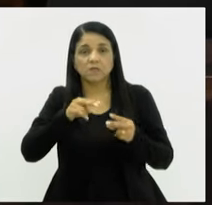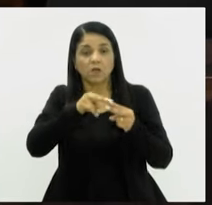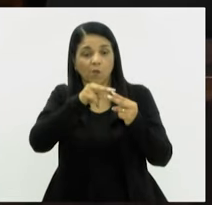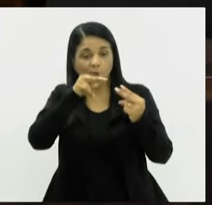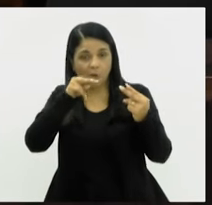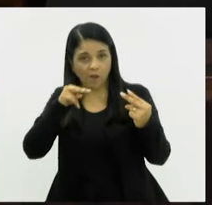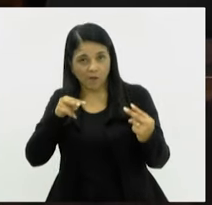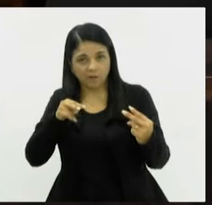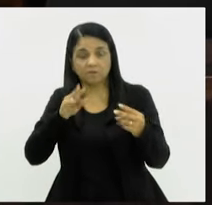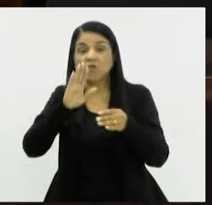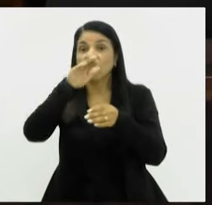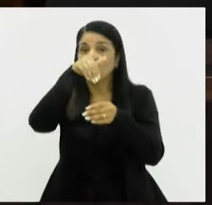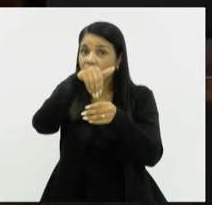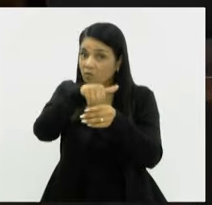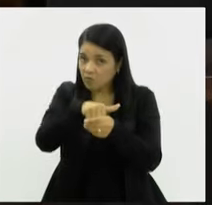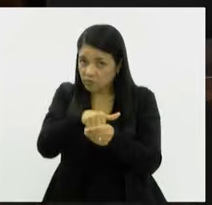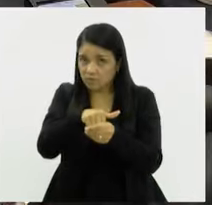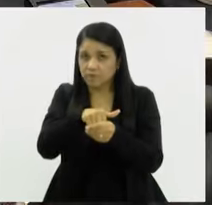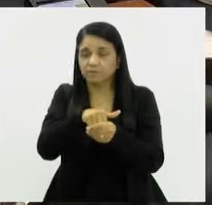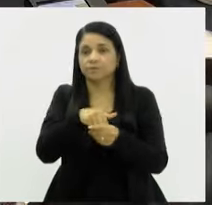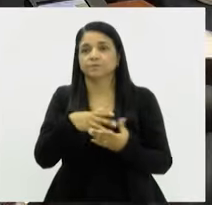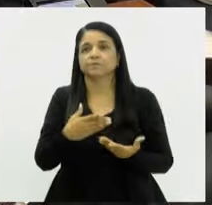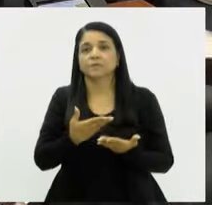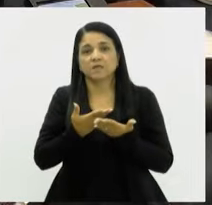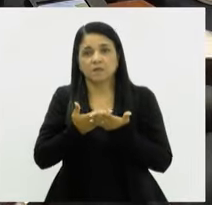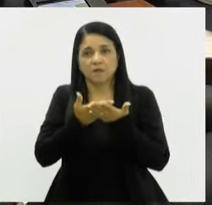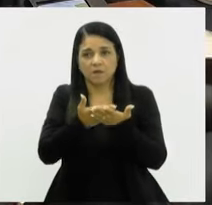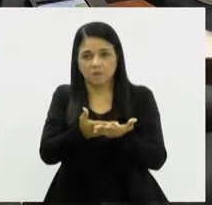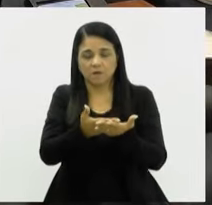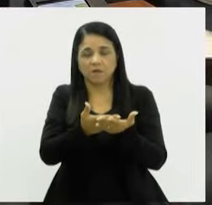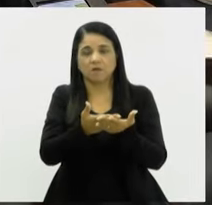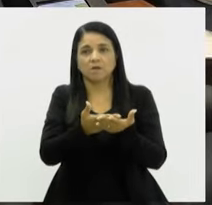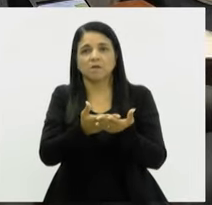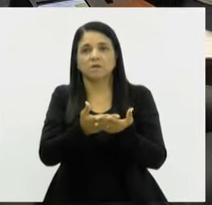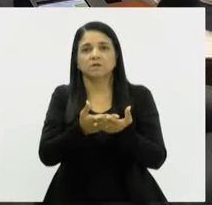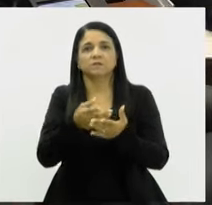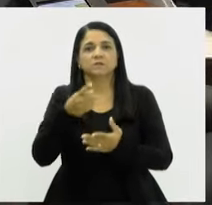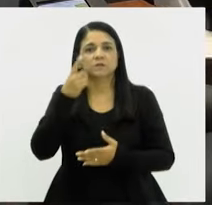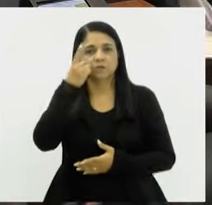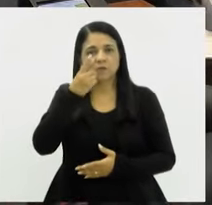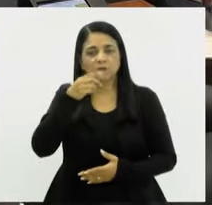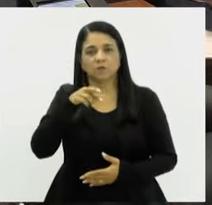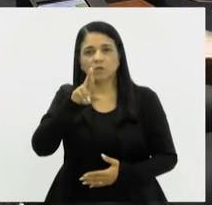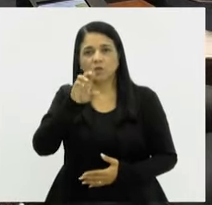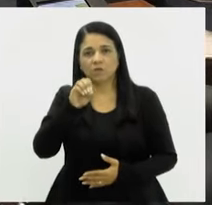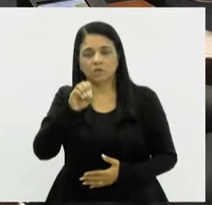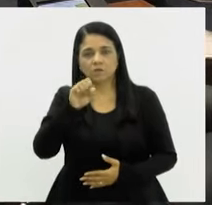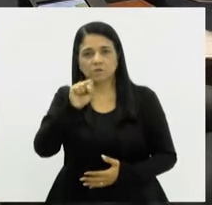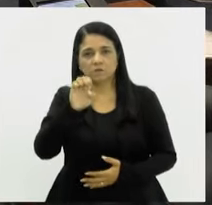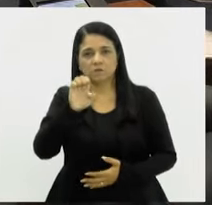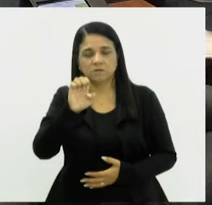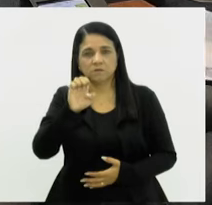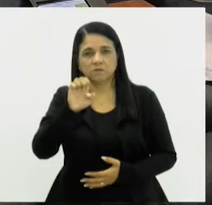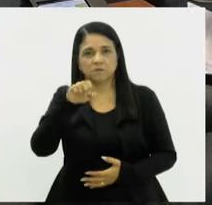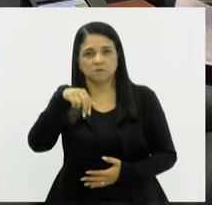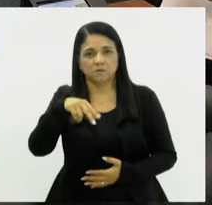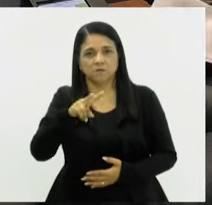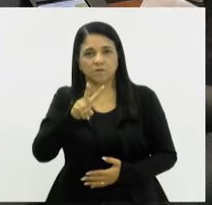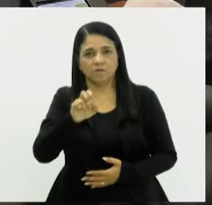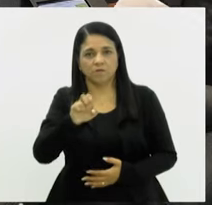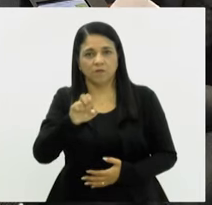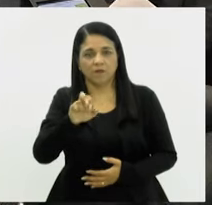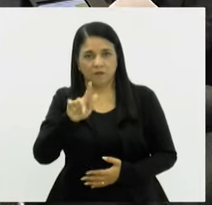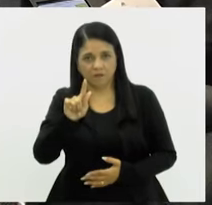que possam votar. Encaminhar, presidente. Para encaminhar, deputado Rosenberg Reis. Futura mãe, Renata, que